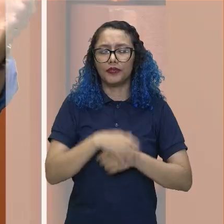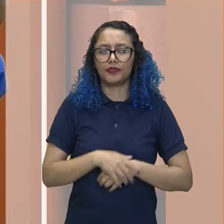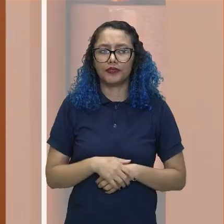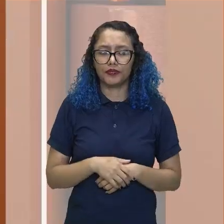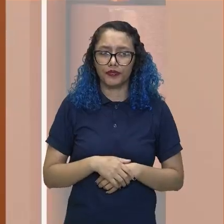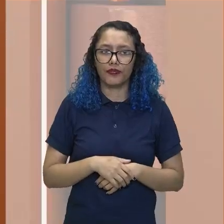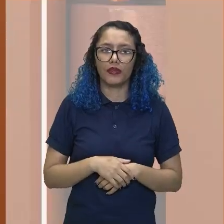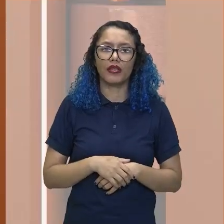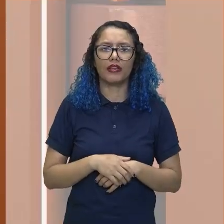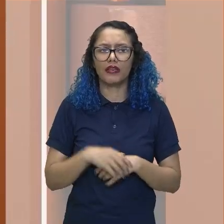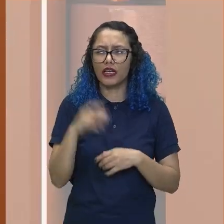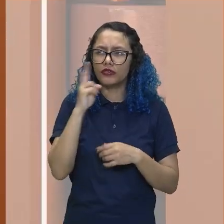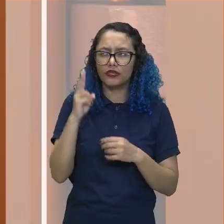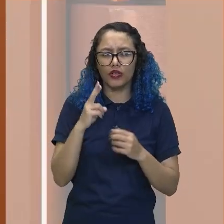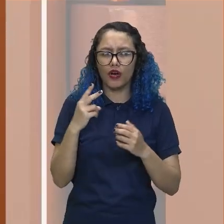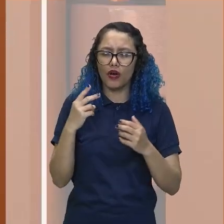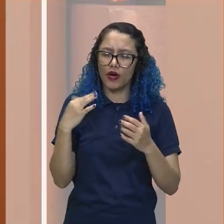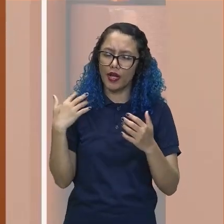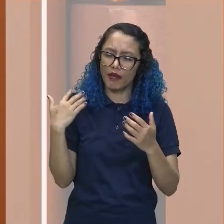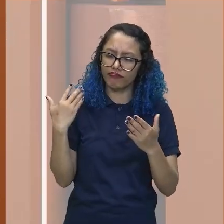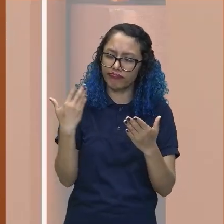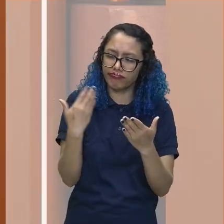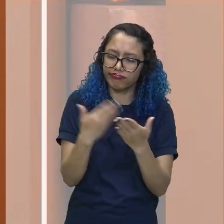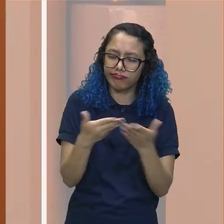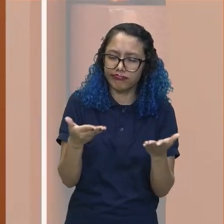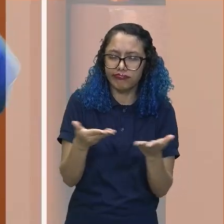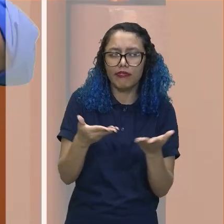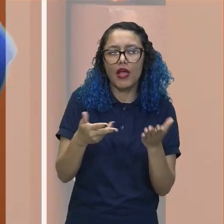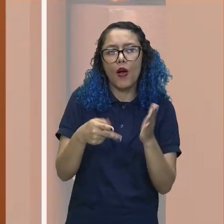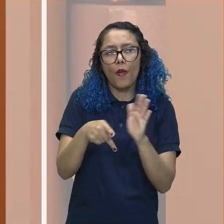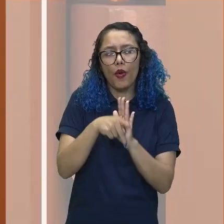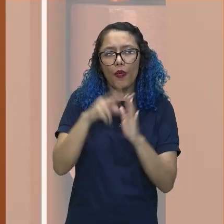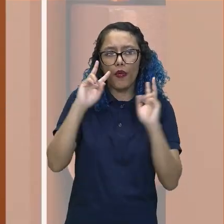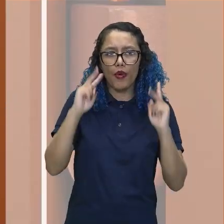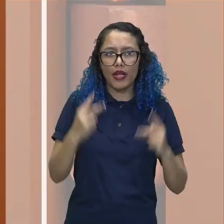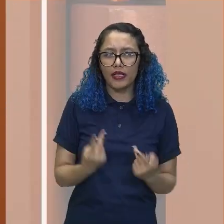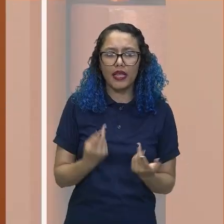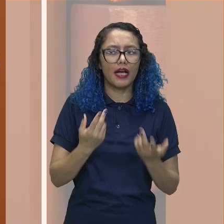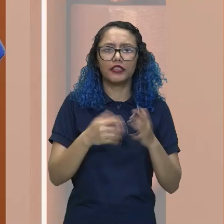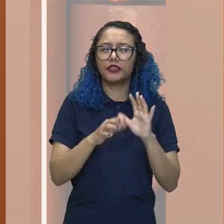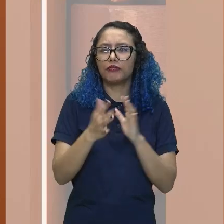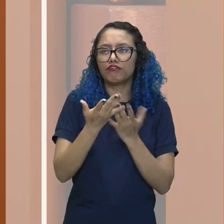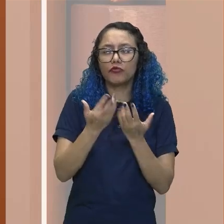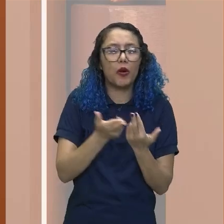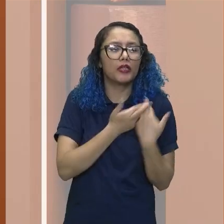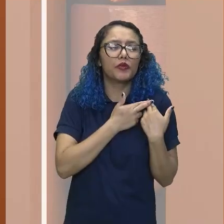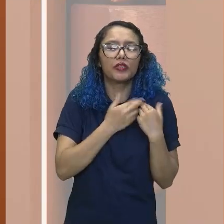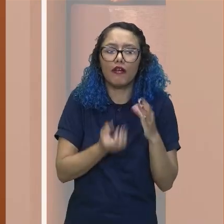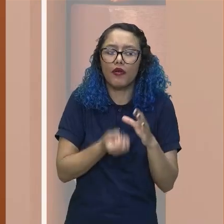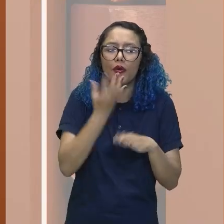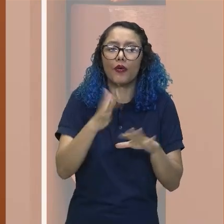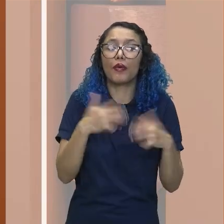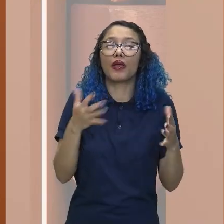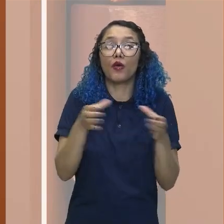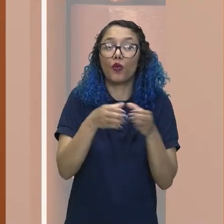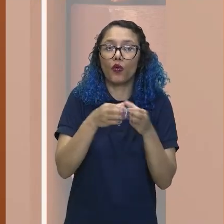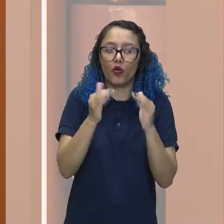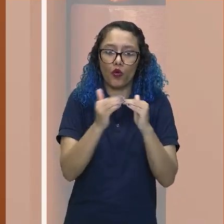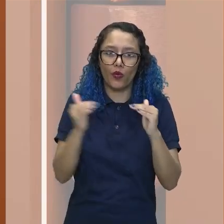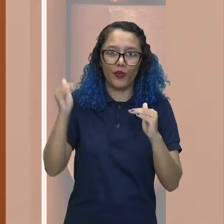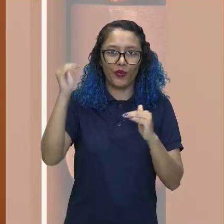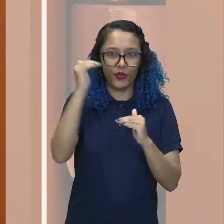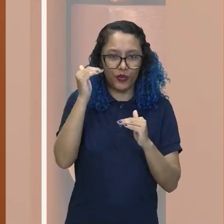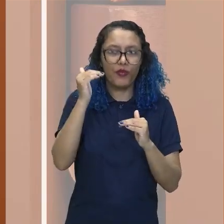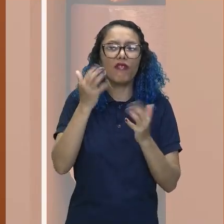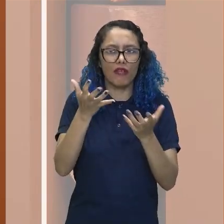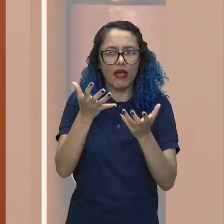longo da história da humanidade? Quem criou foi a classe dominante, que queria manipular, né? E